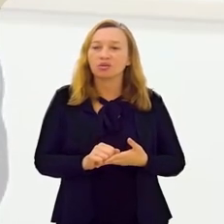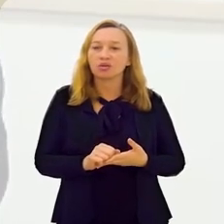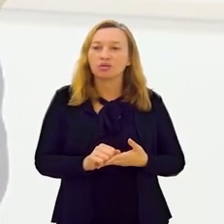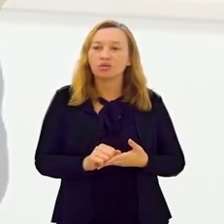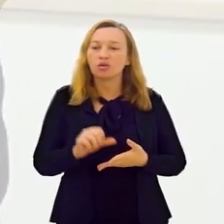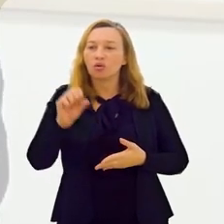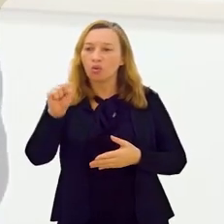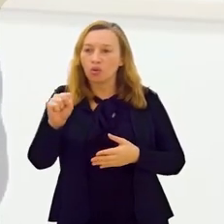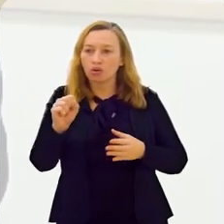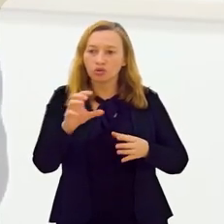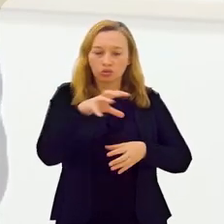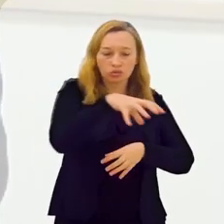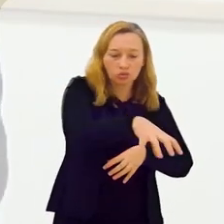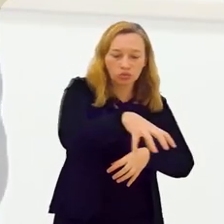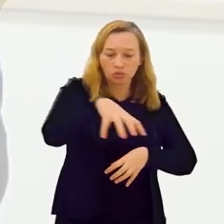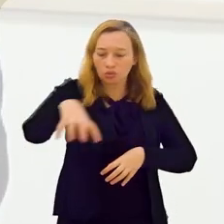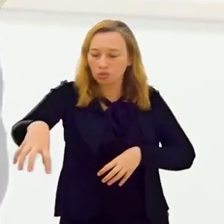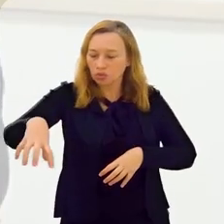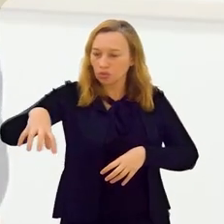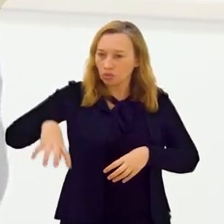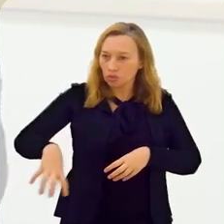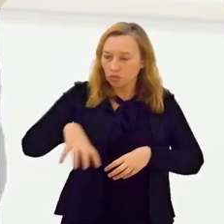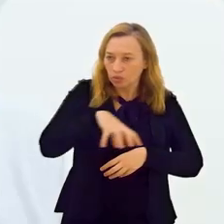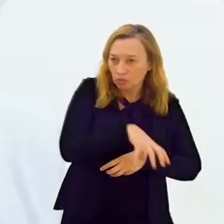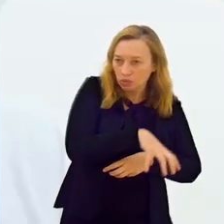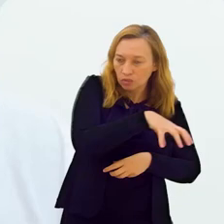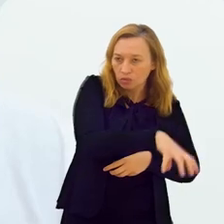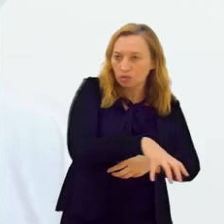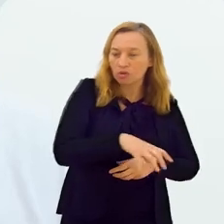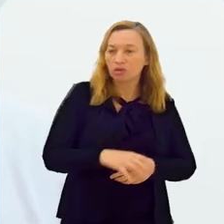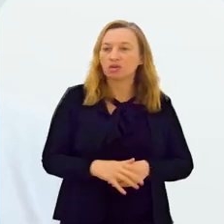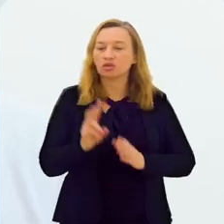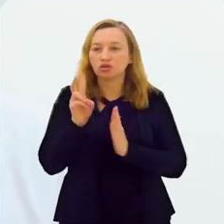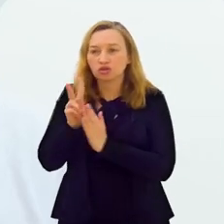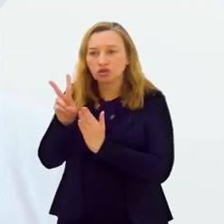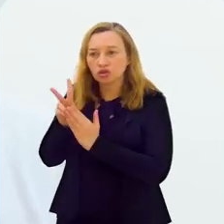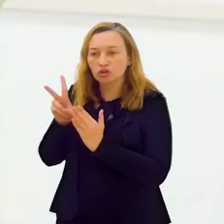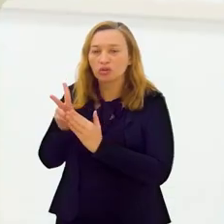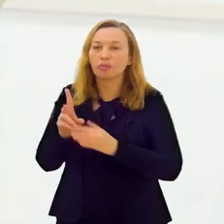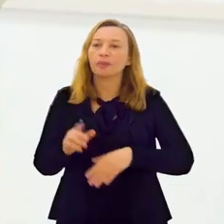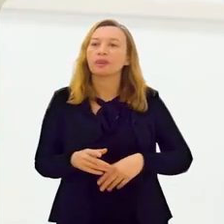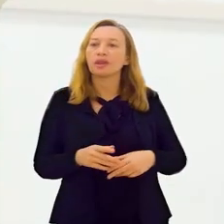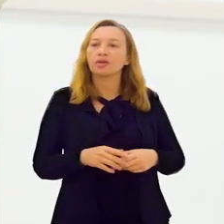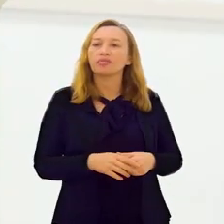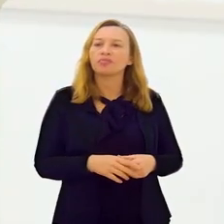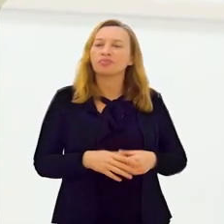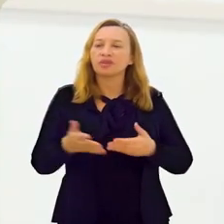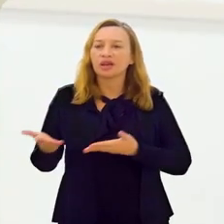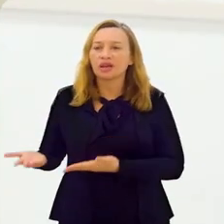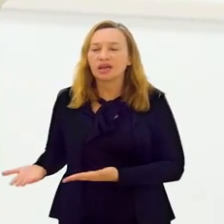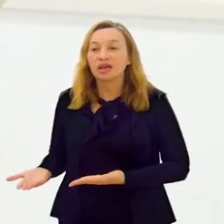na Chapada dos Parecis. São 8 povos. E nós estamos fazendo... Eles